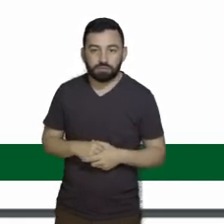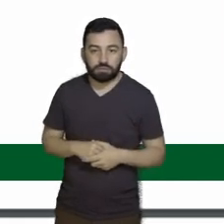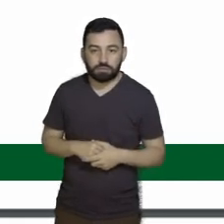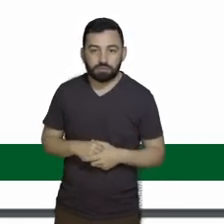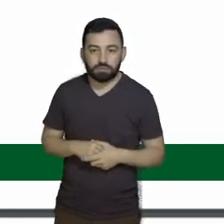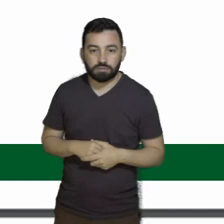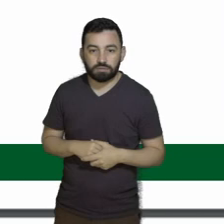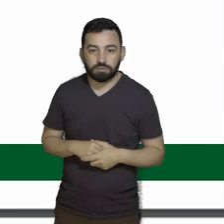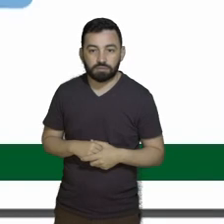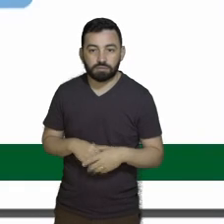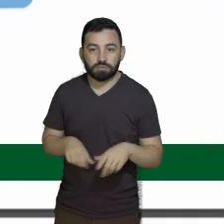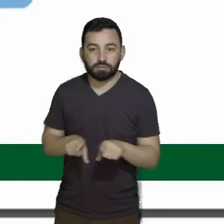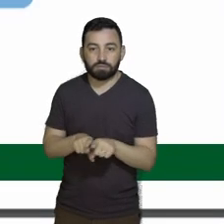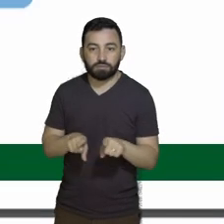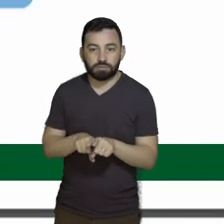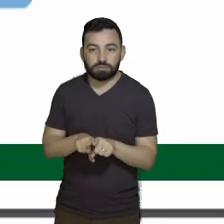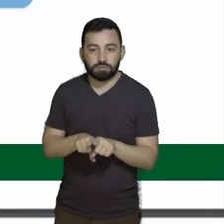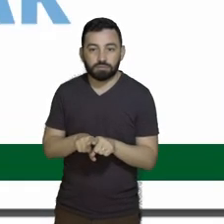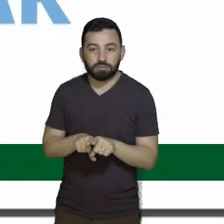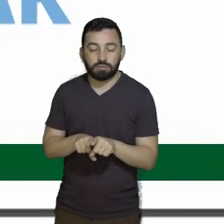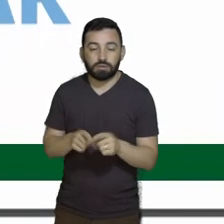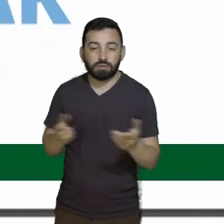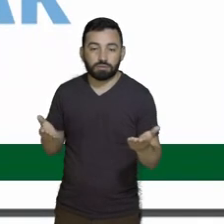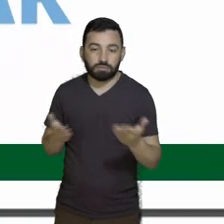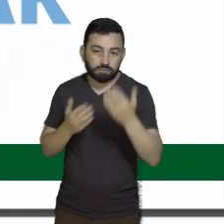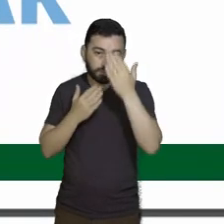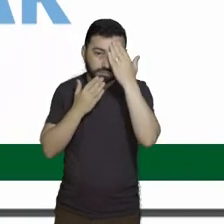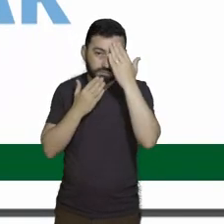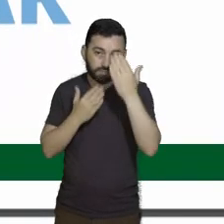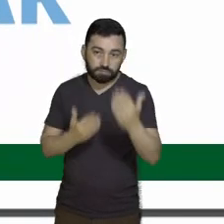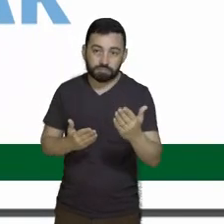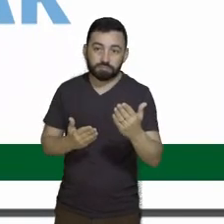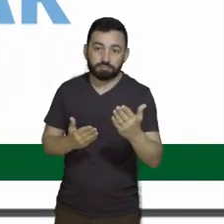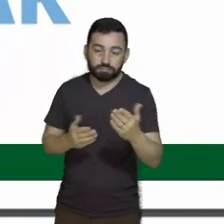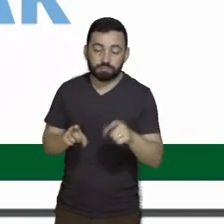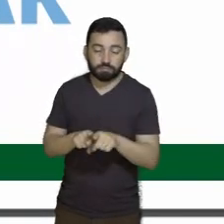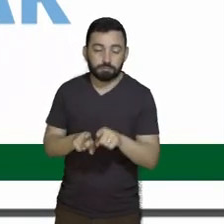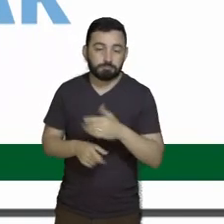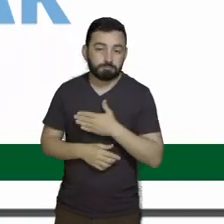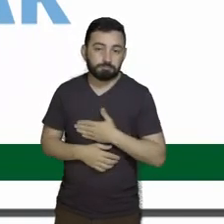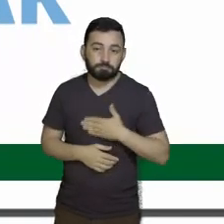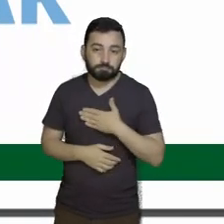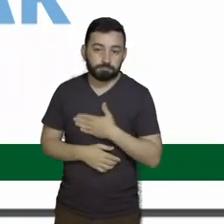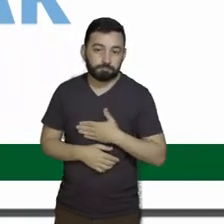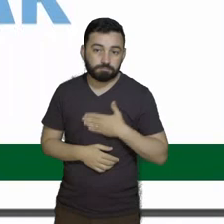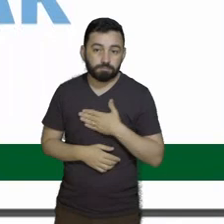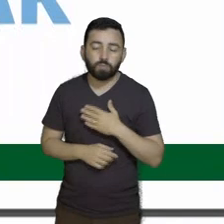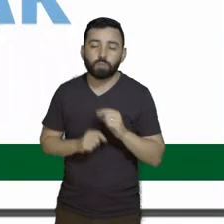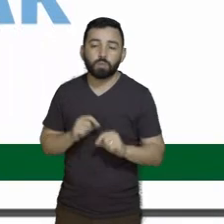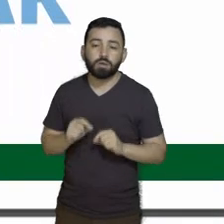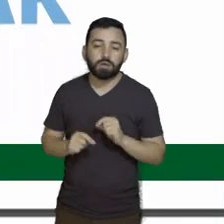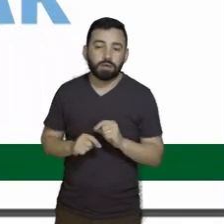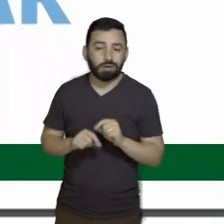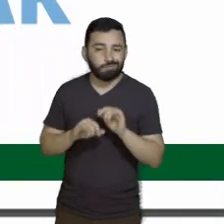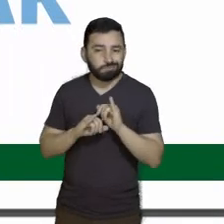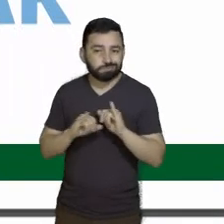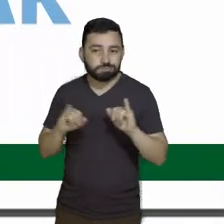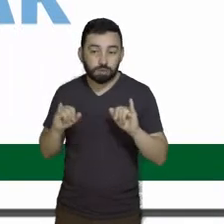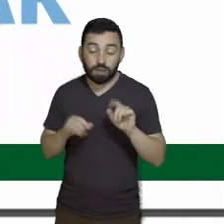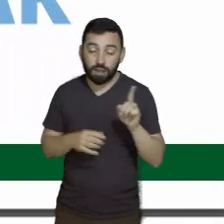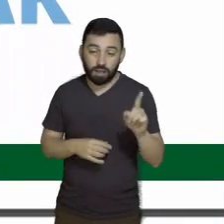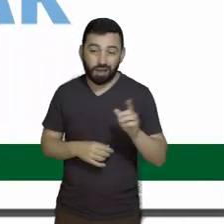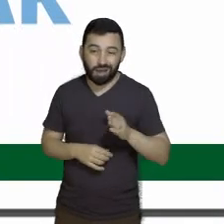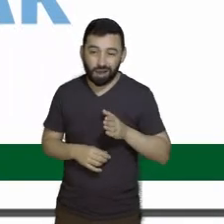Nós temos a grata satisfação também de ter recebido a notícia da cardiologia